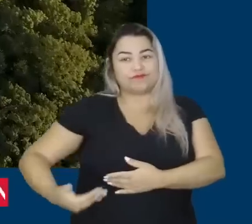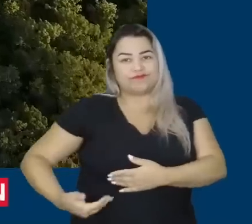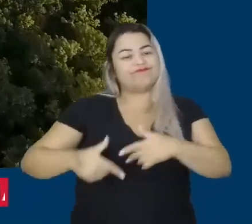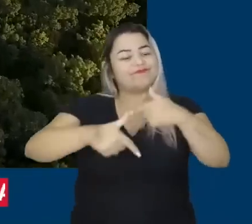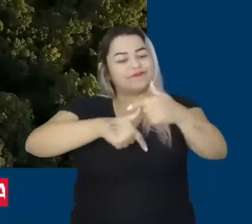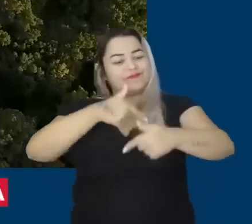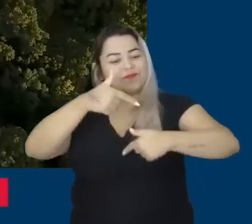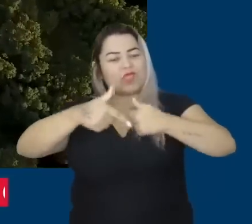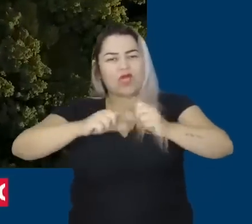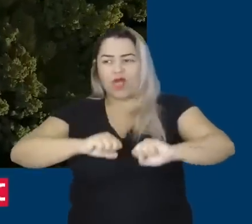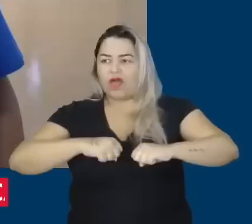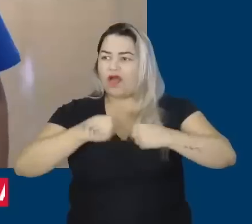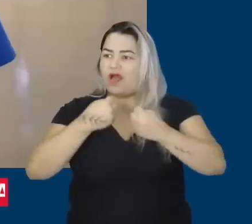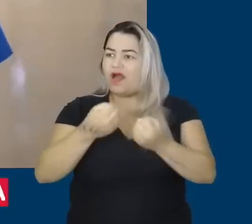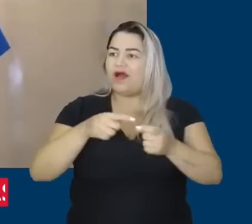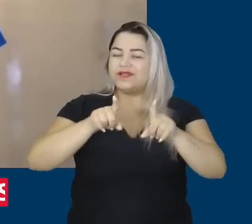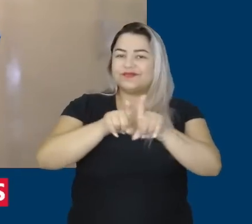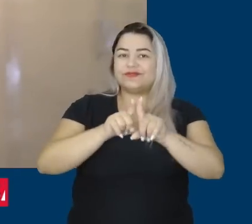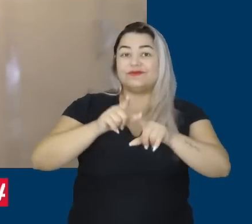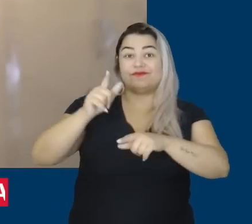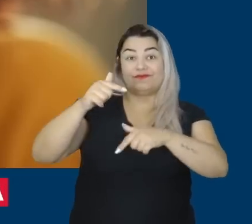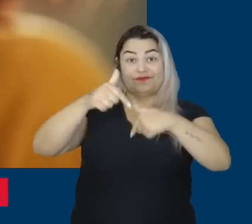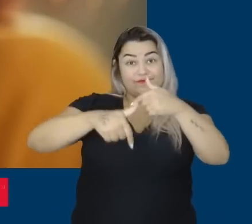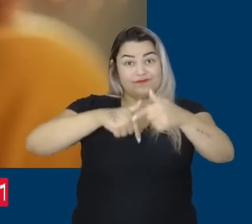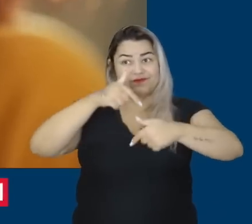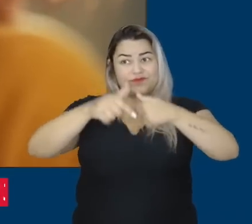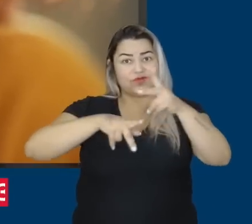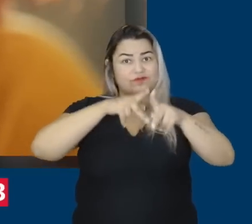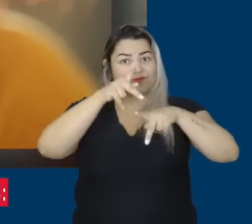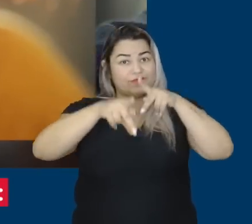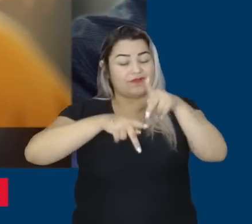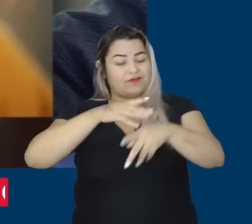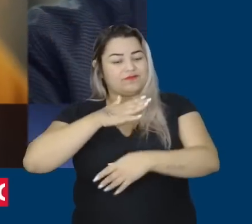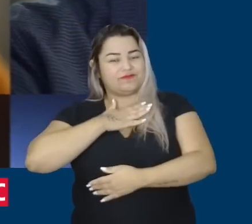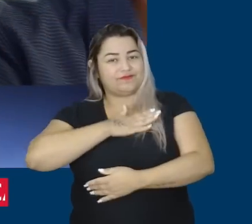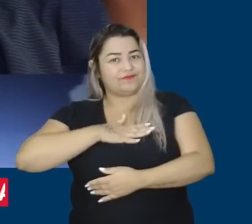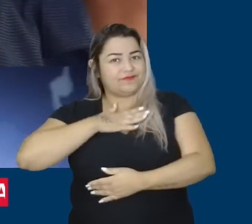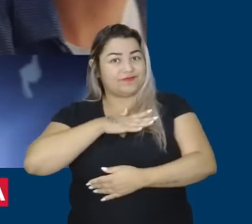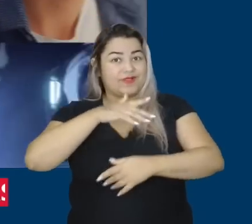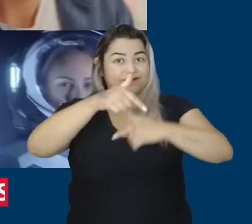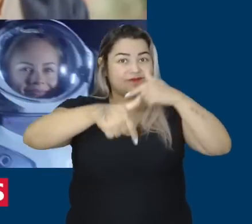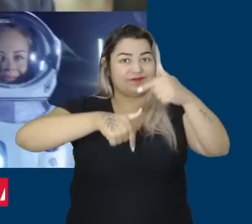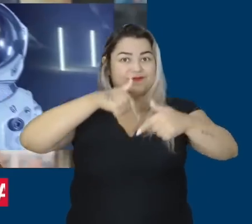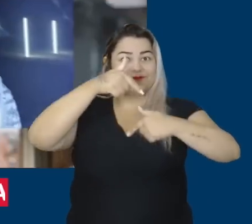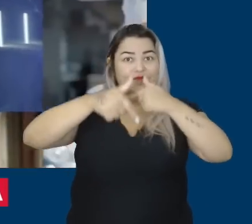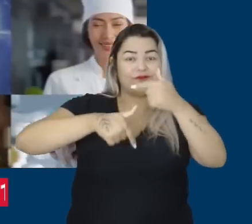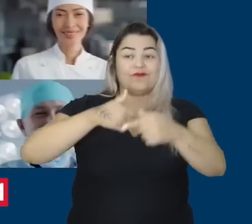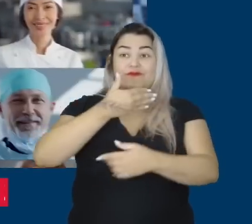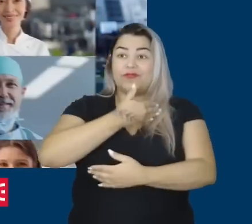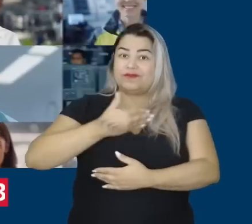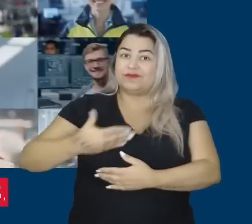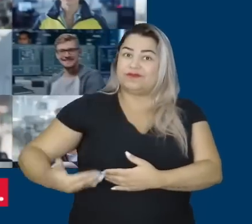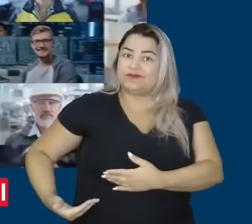trabalhando, trabalhando, trabalhando, nosso povo tá gostando, trabalhando, trabalhando, é o